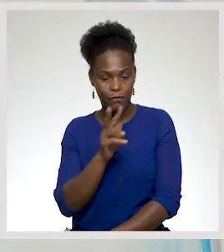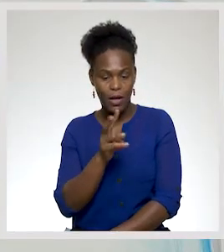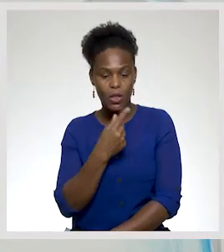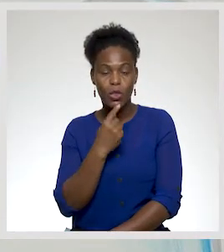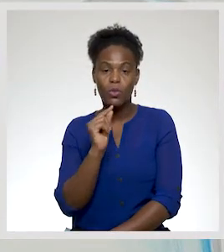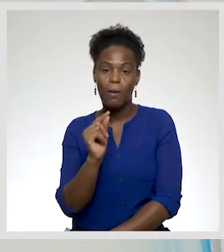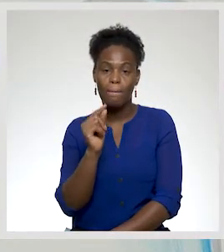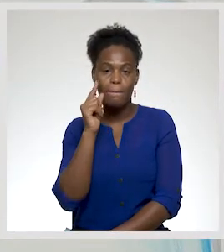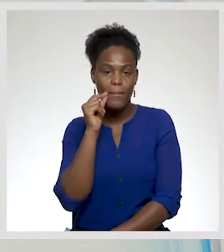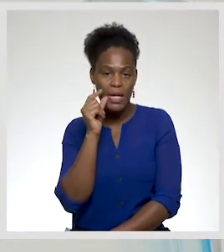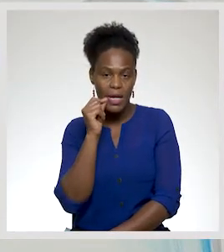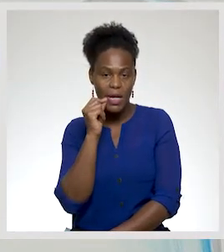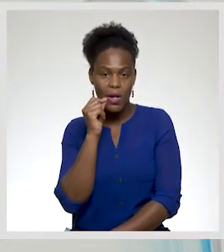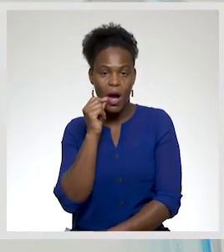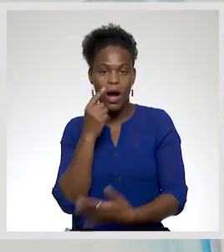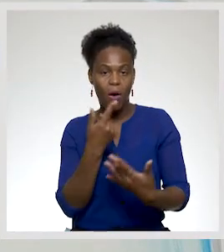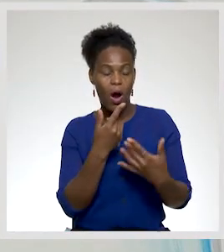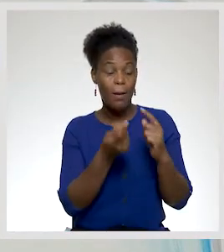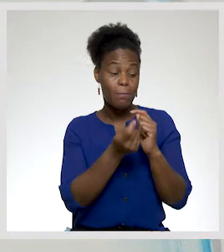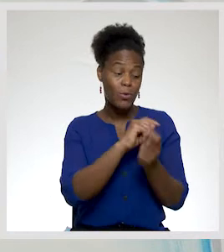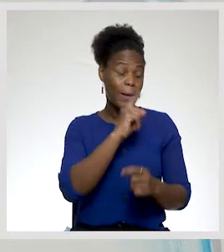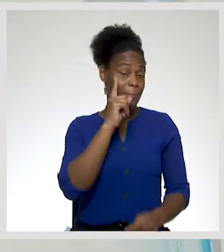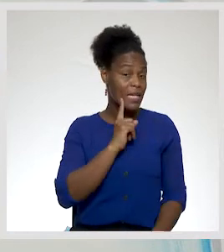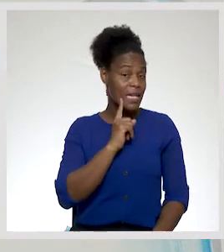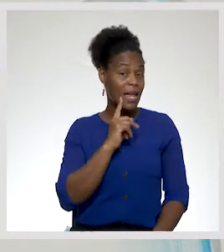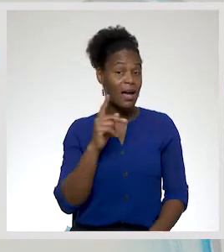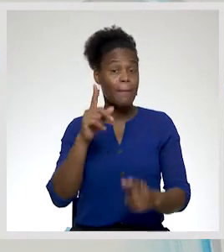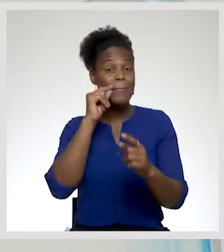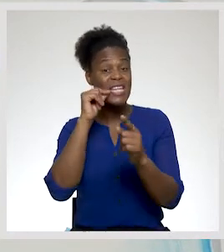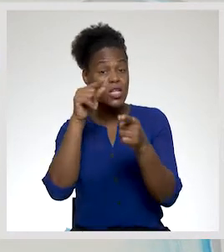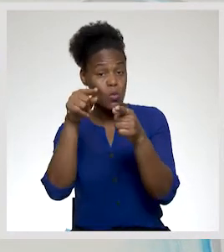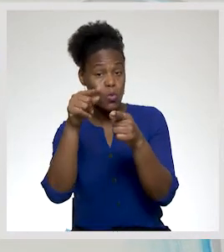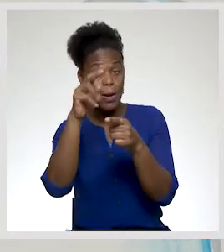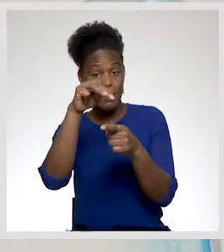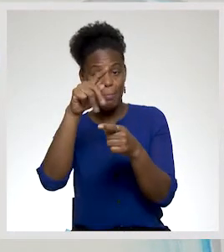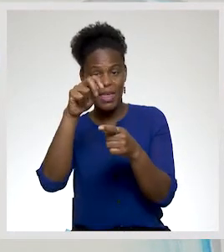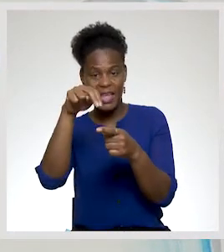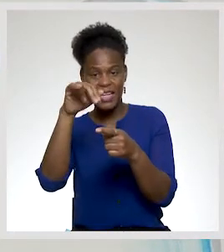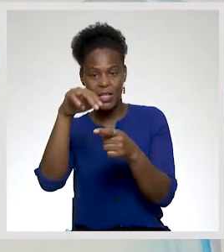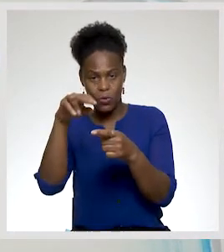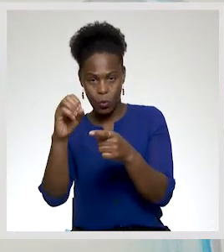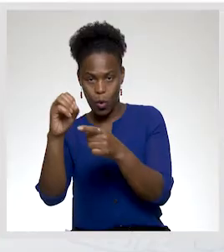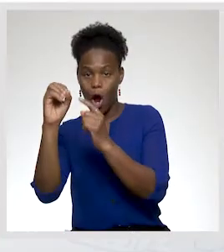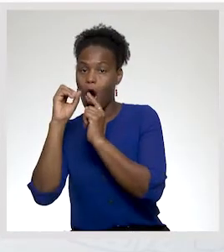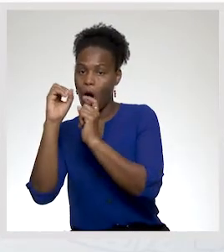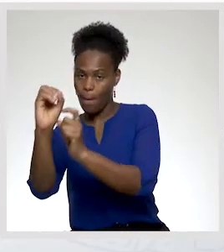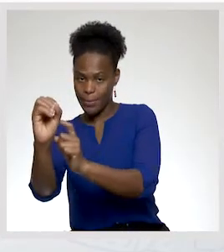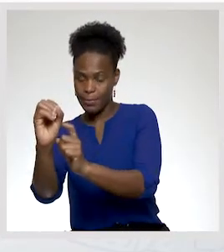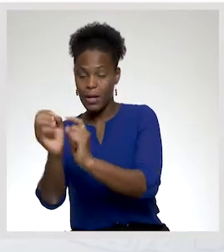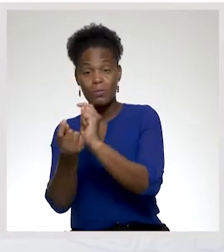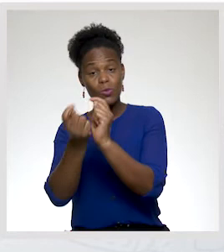o nome menino muda para gênero feminino logo na segunda frase? Isso